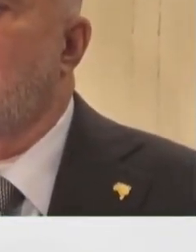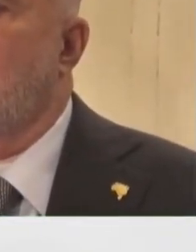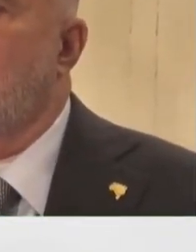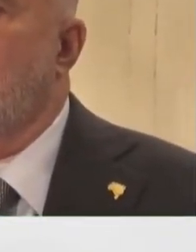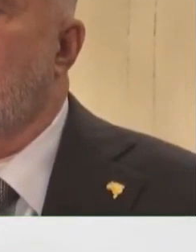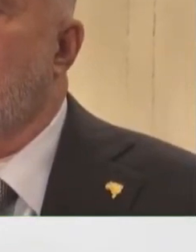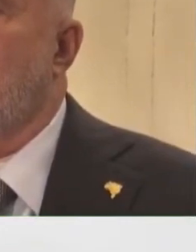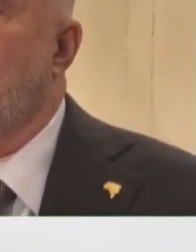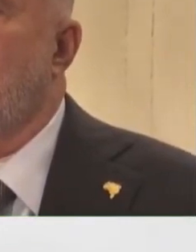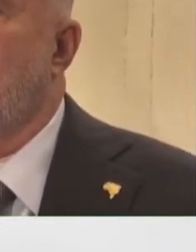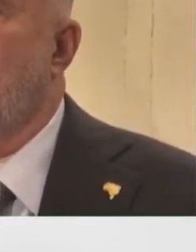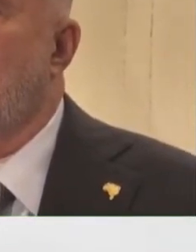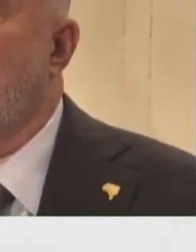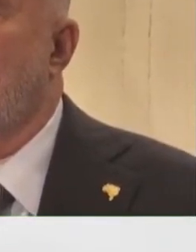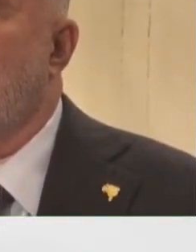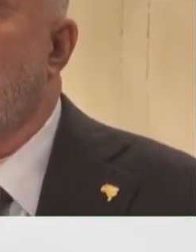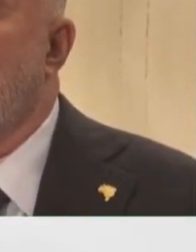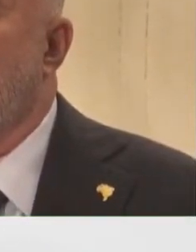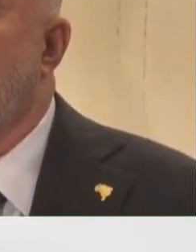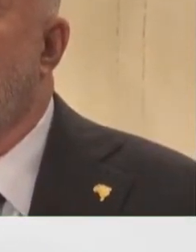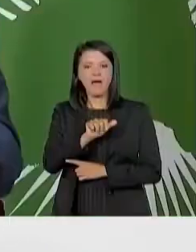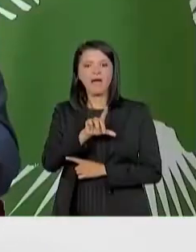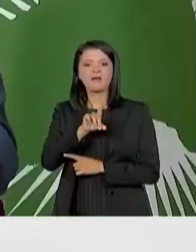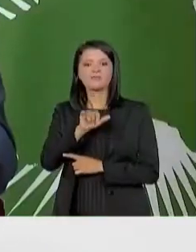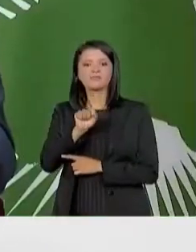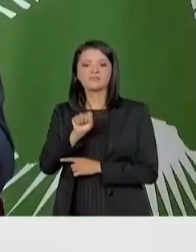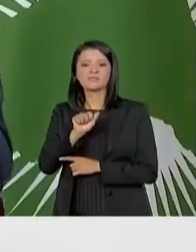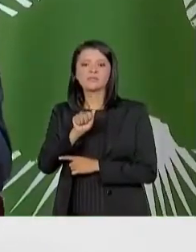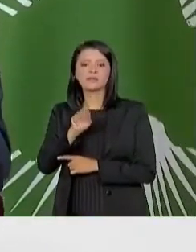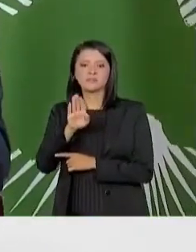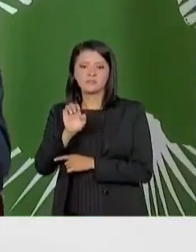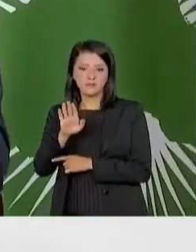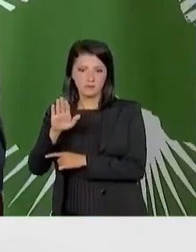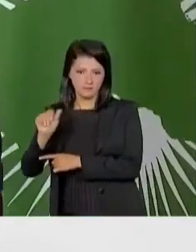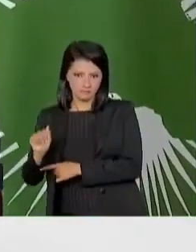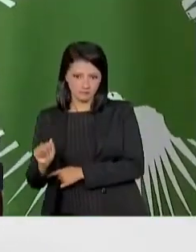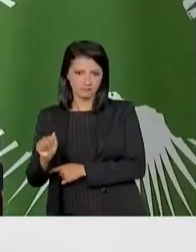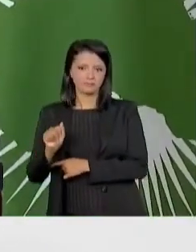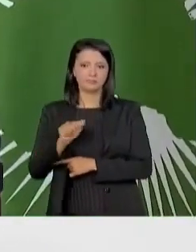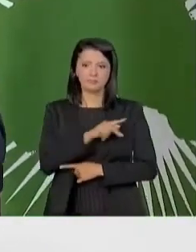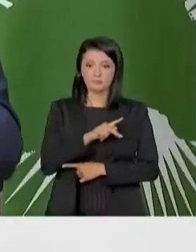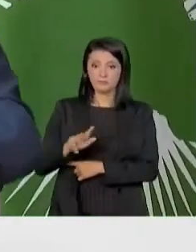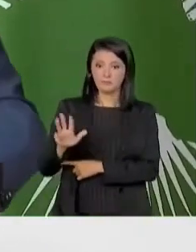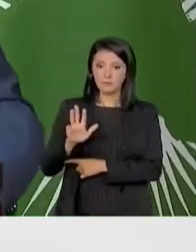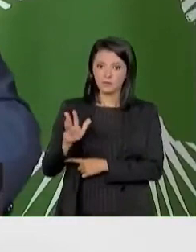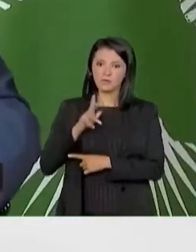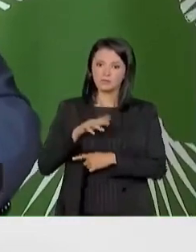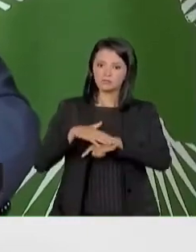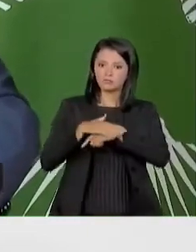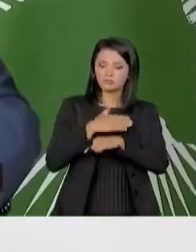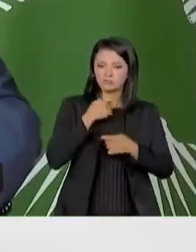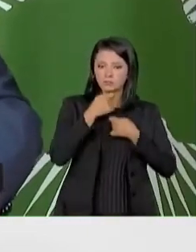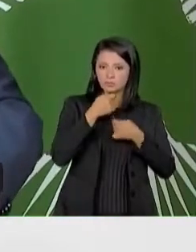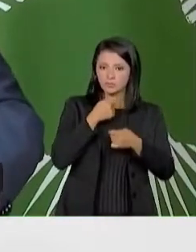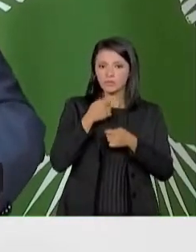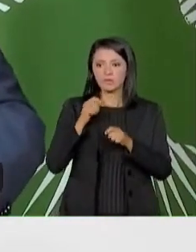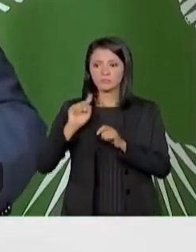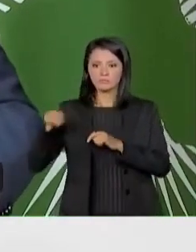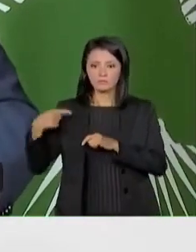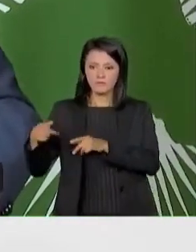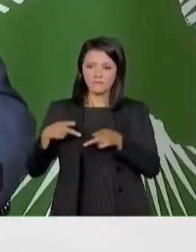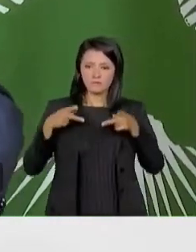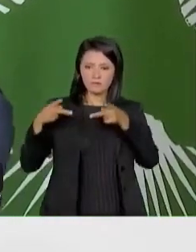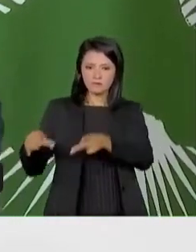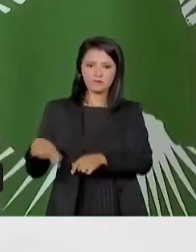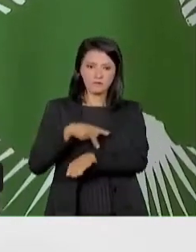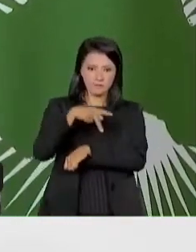feita em função de todos esses acontecimentos foi nesse momento que este Ministro das relações exteriores de Israel